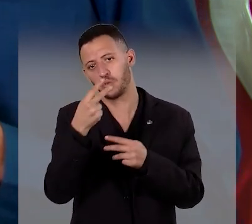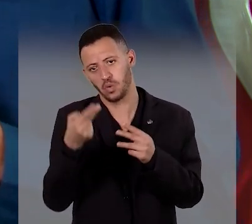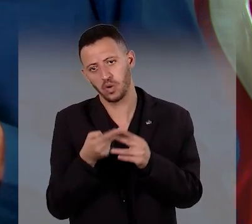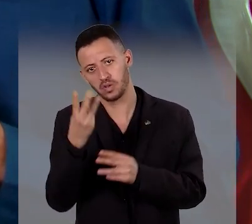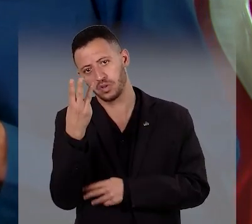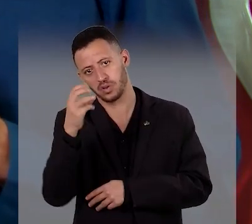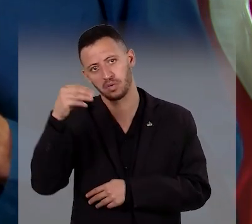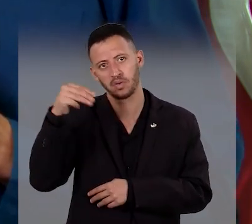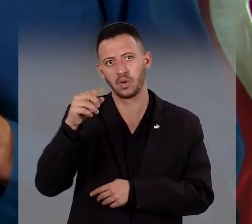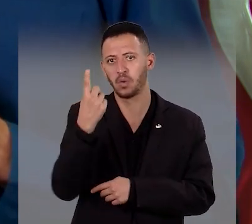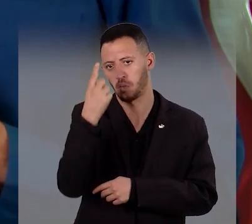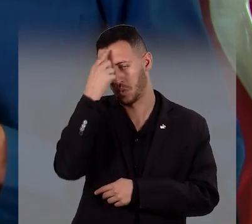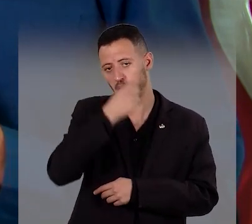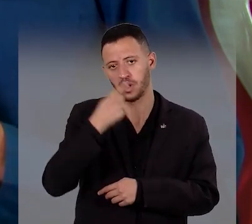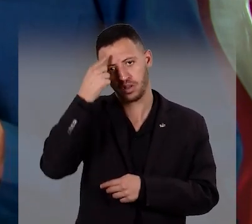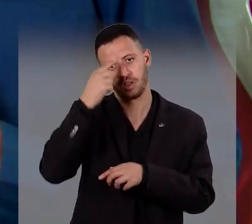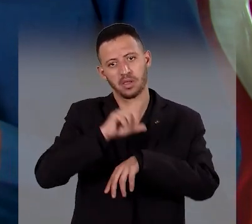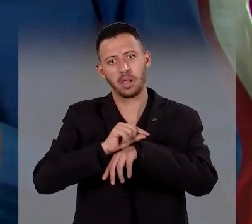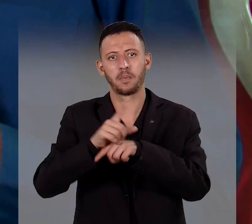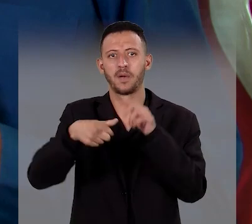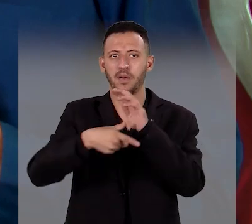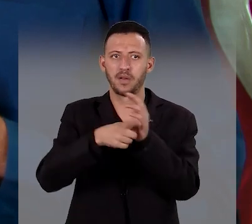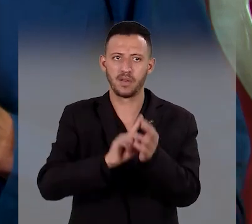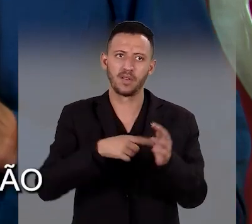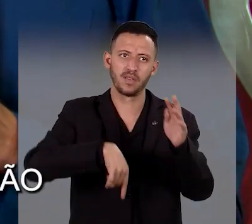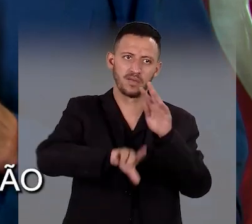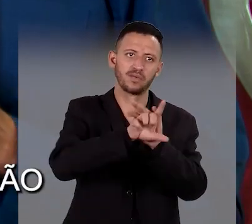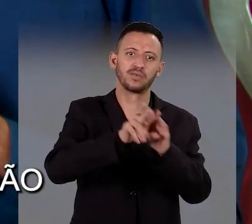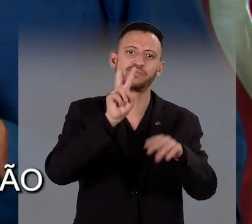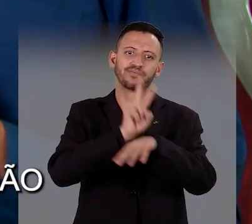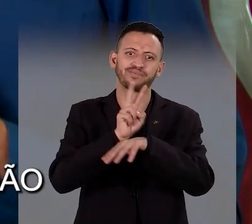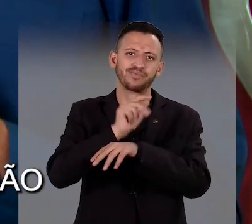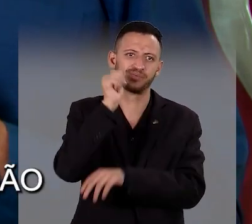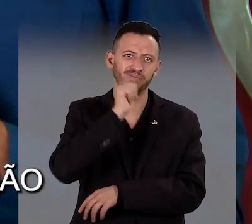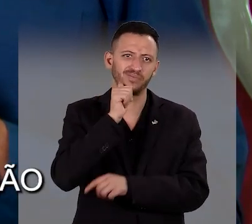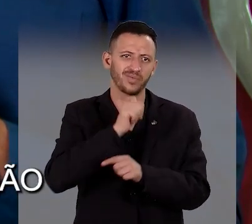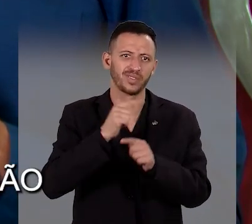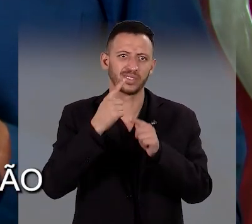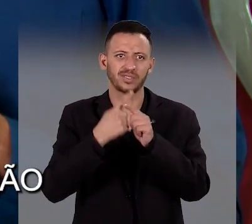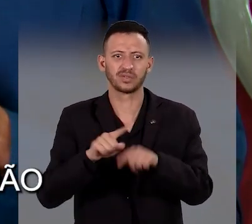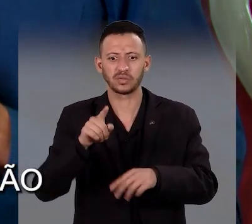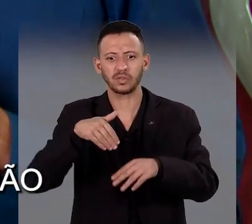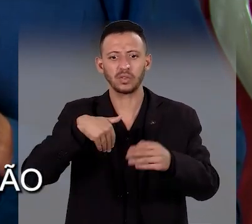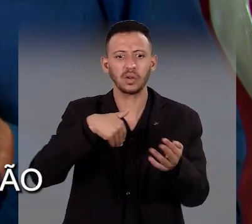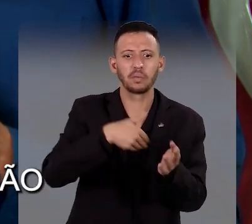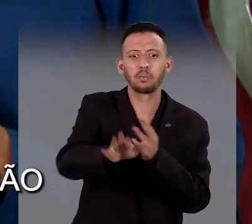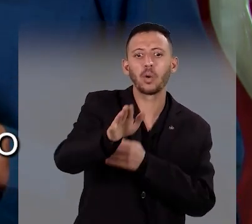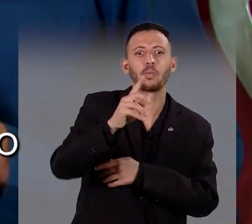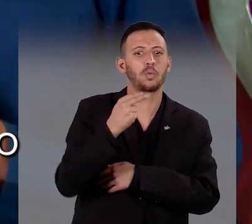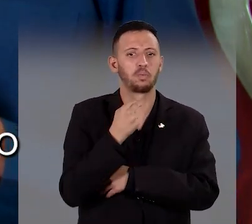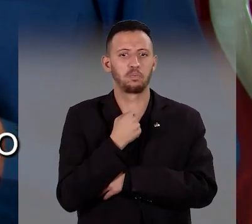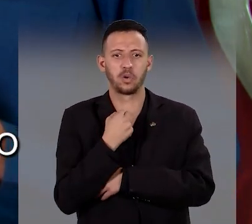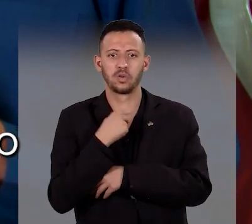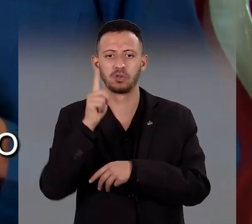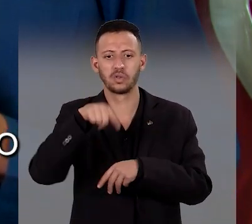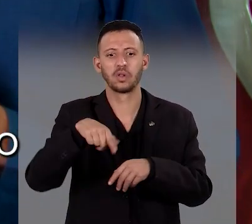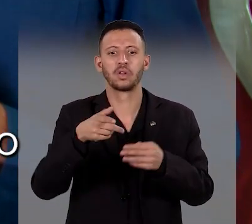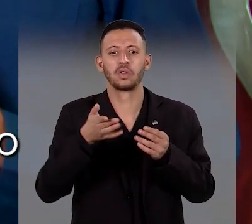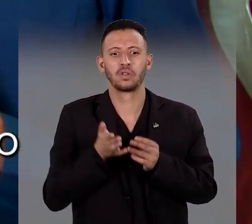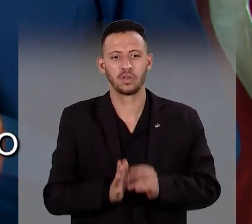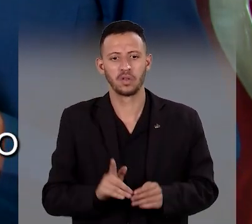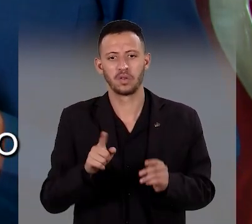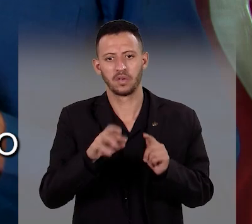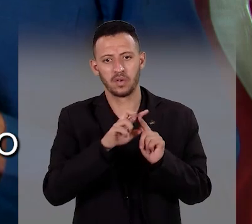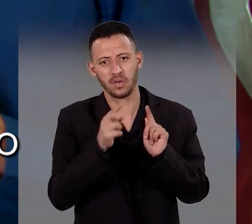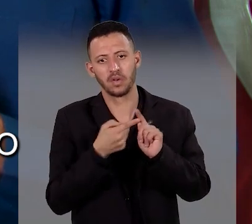intervalos de 30 minutos ou 1 hora a menos na jornada. A legislação também protege a mulher contra a demissão durante a gravidez e